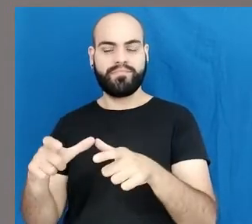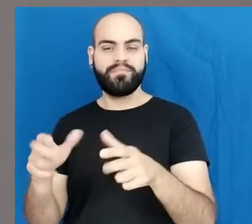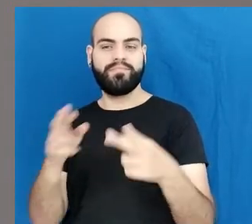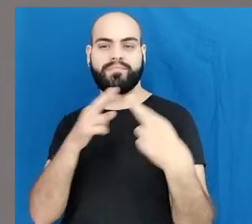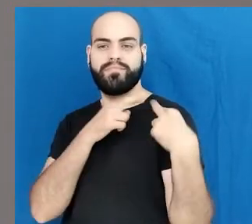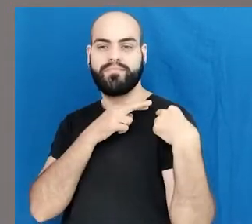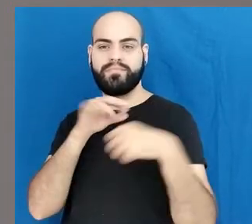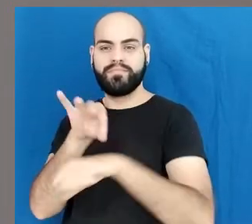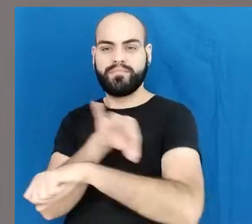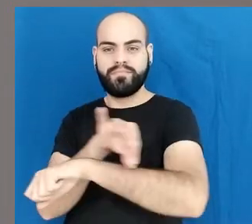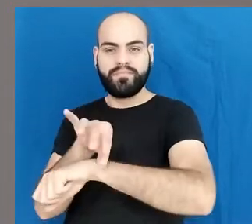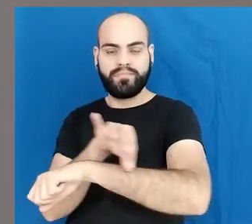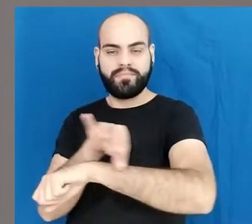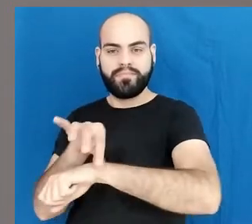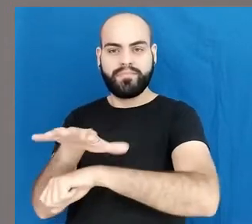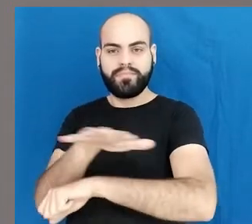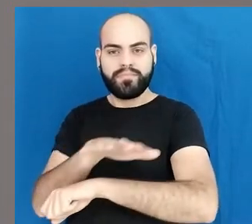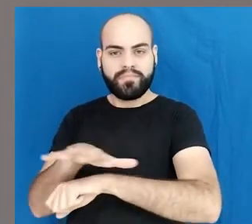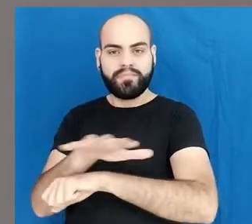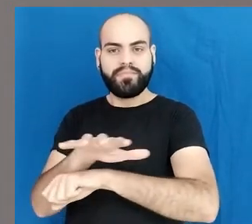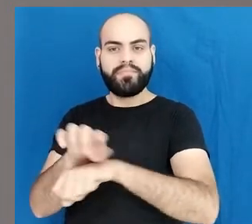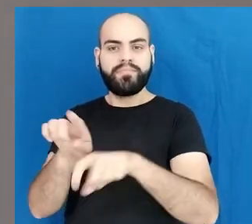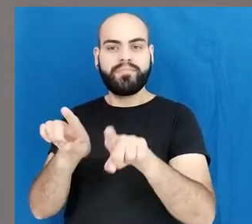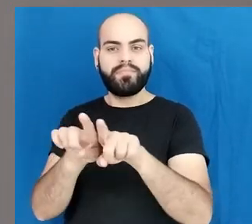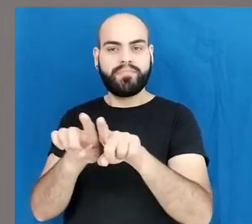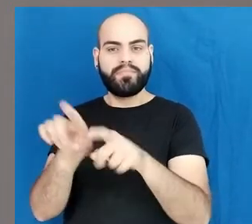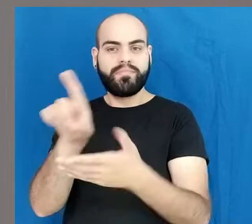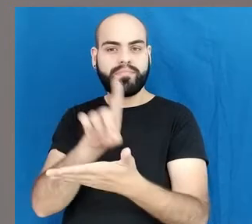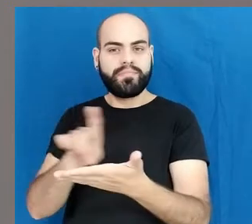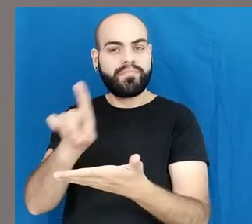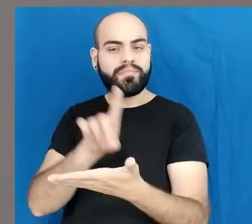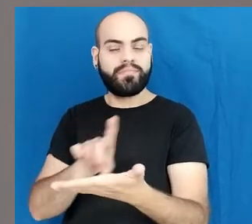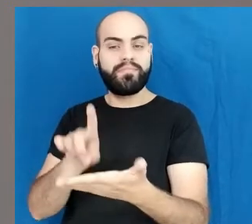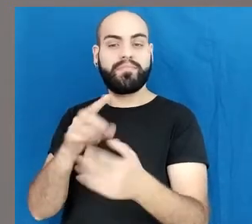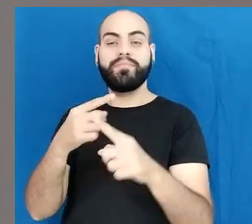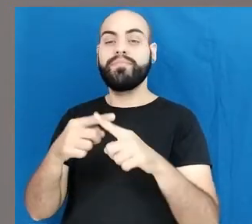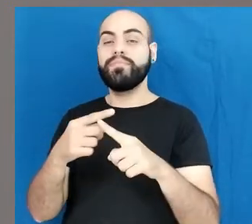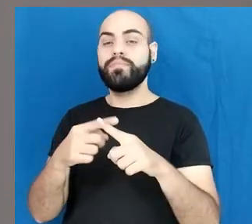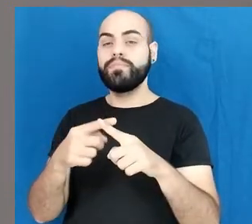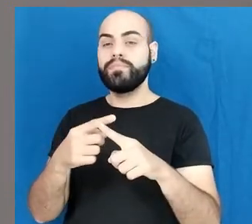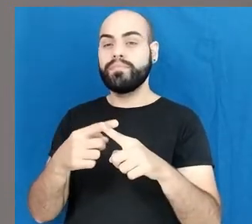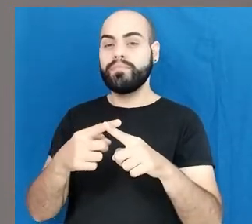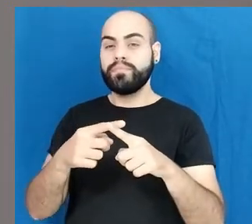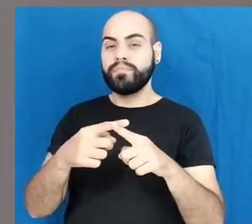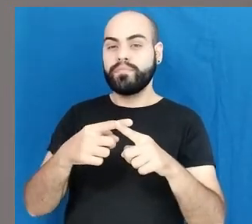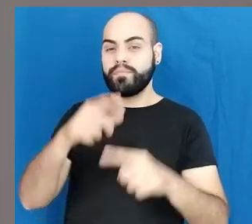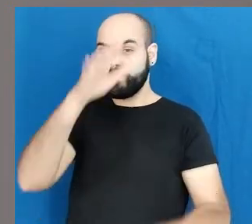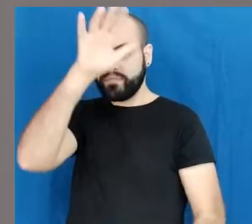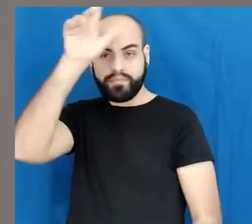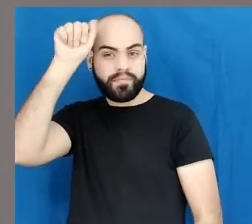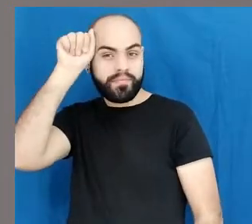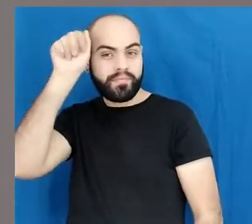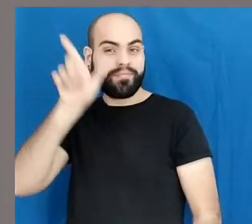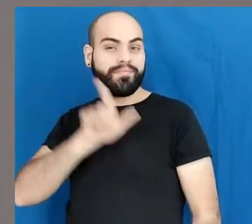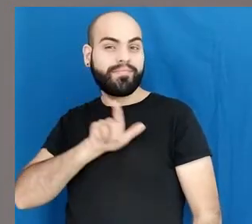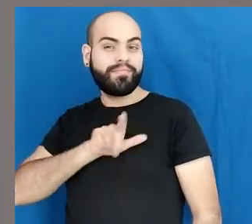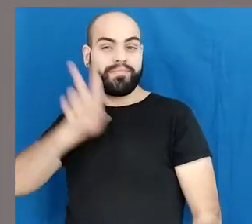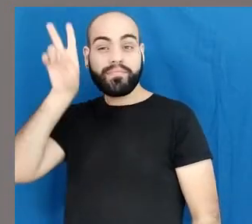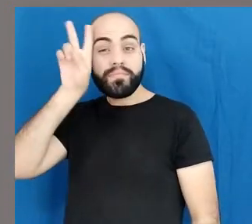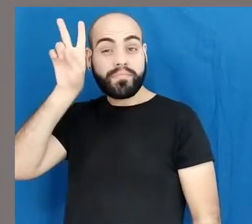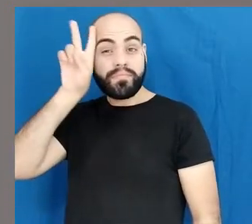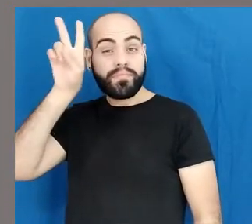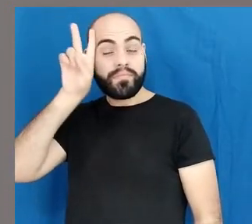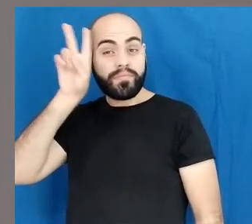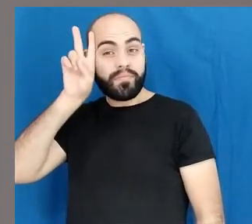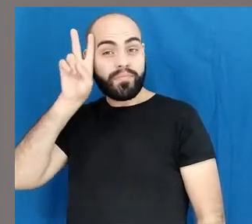destinado a um centro de referência da arquitetura, urbanismo e design. Isso porque a Pampulha tinha uma história muito